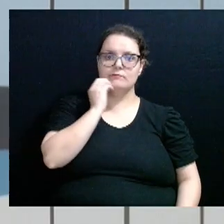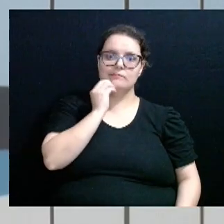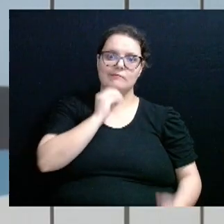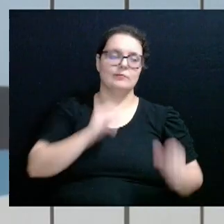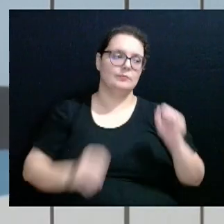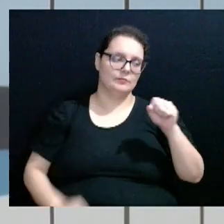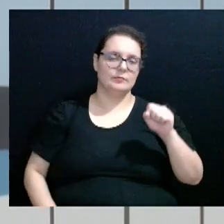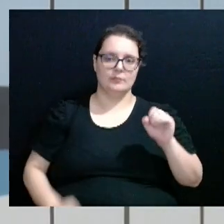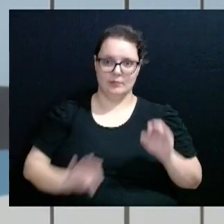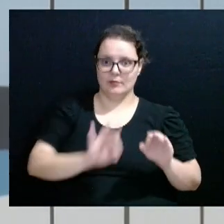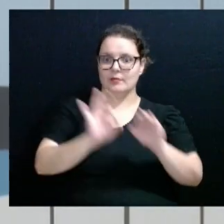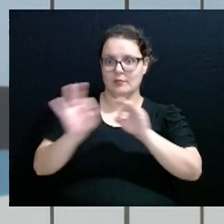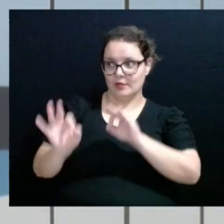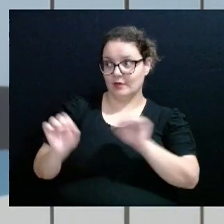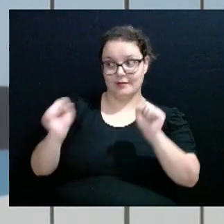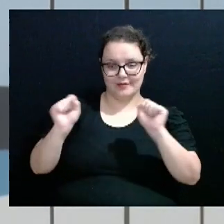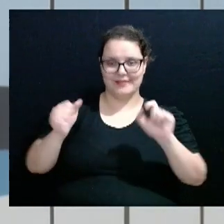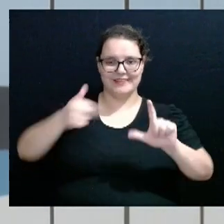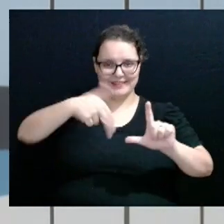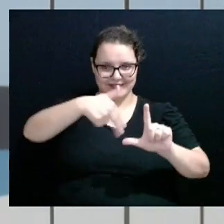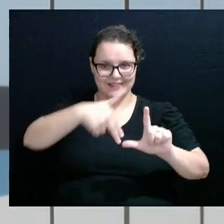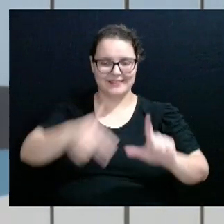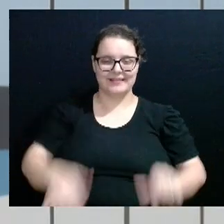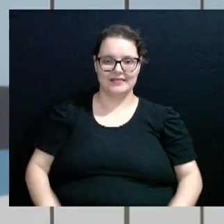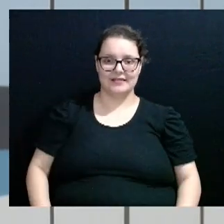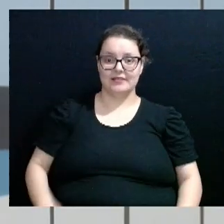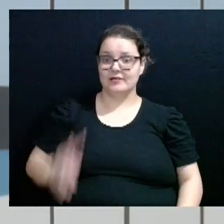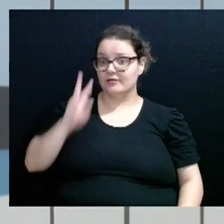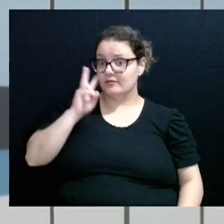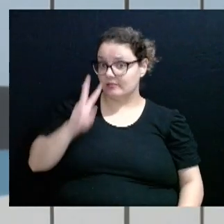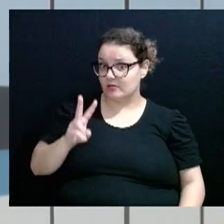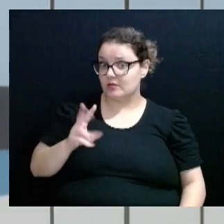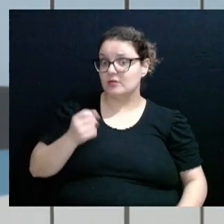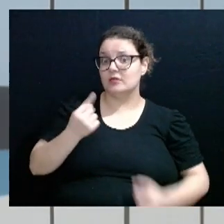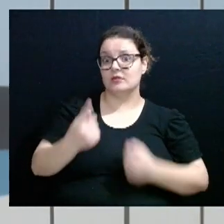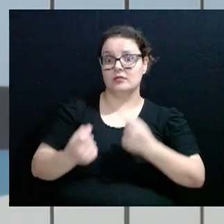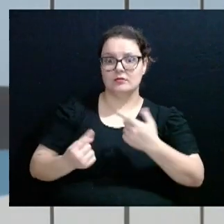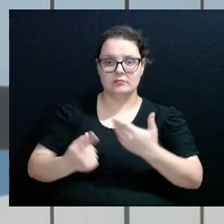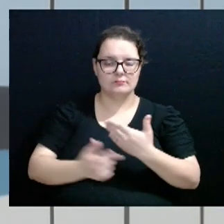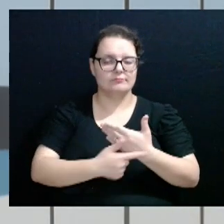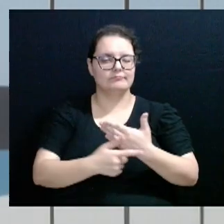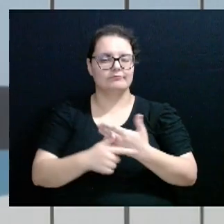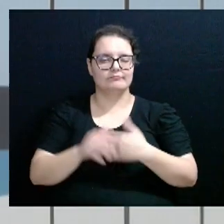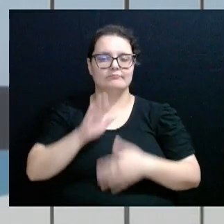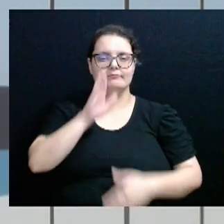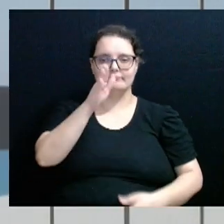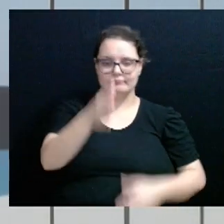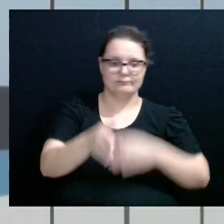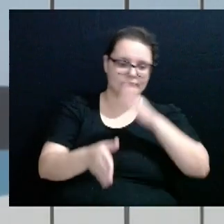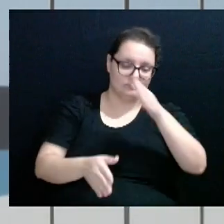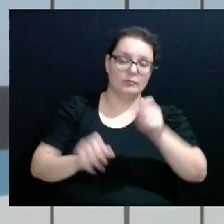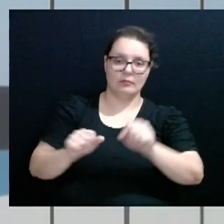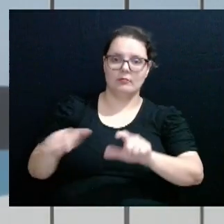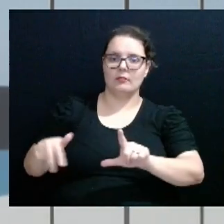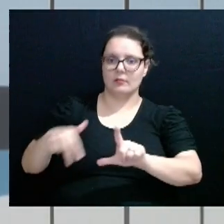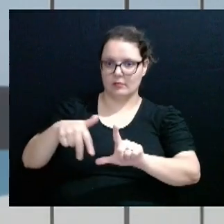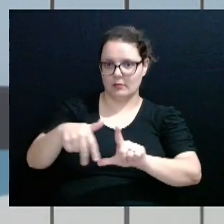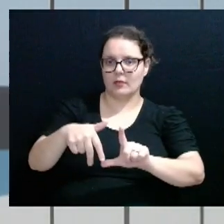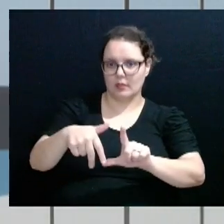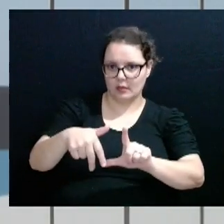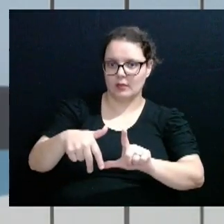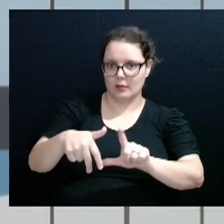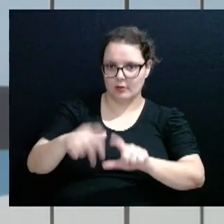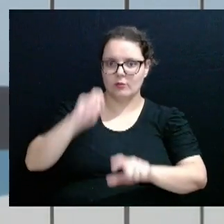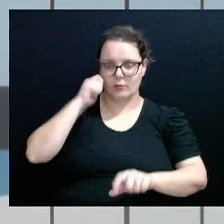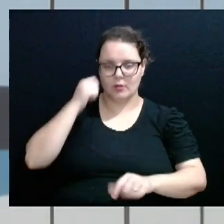novela, curiosamente, e vejo que ainda alguns papéis centrais podem ser ocupados por pessoas negras. A gente está evoluindo nesse